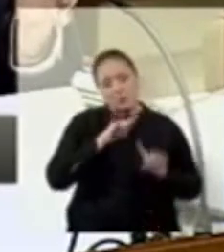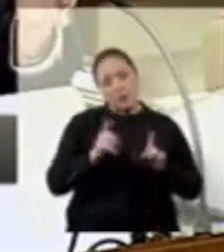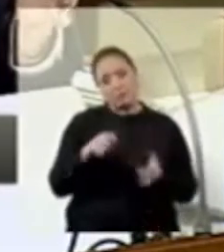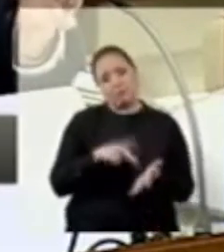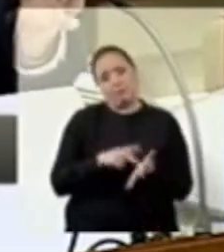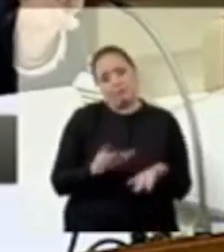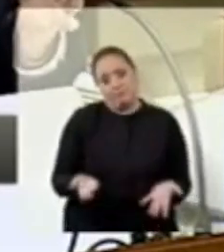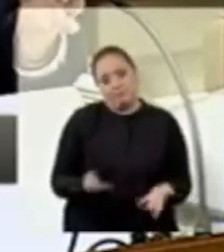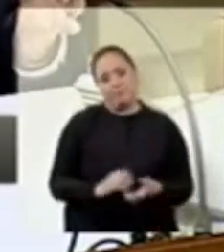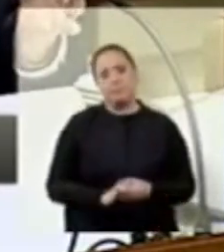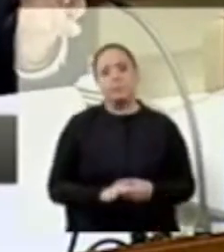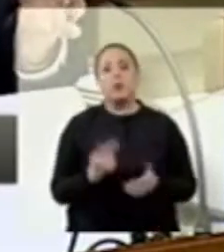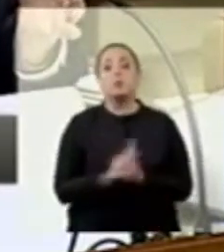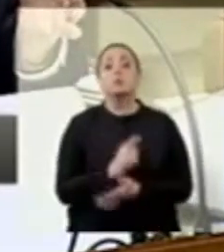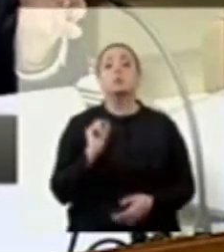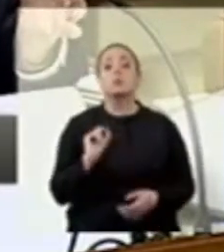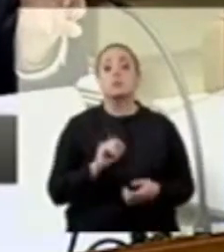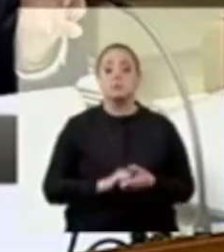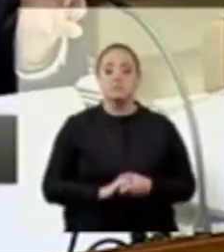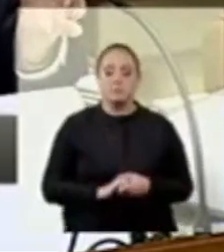o que aconteceu